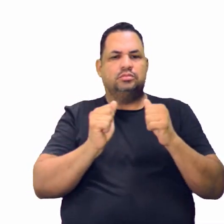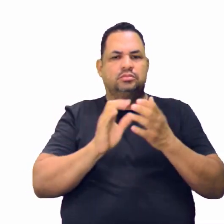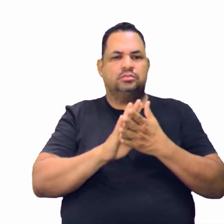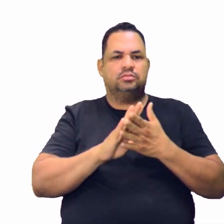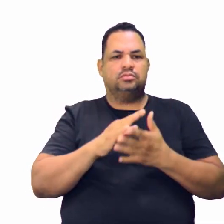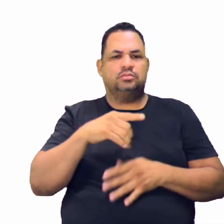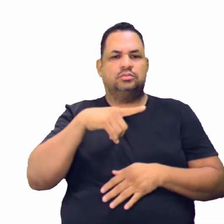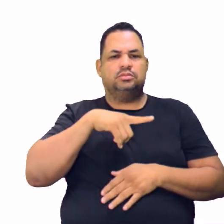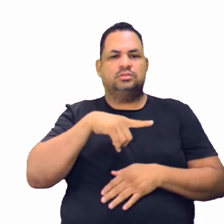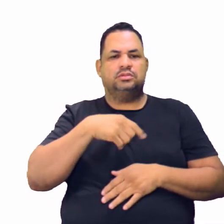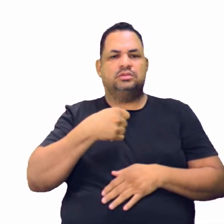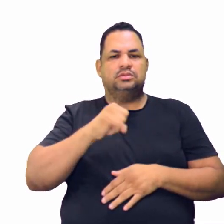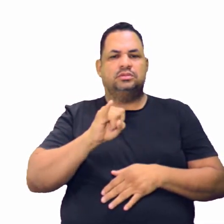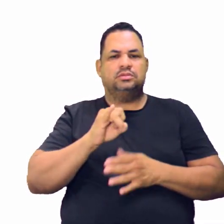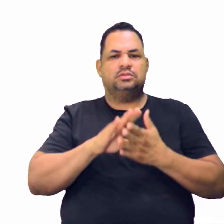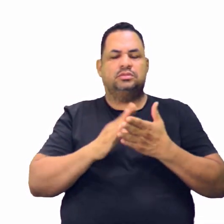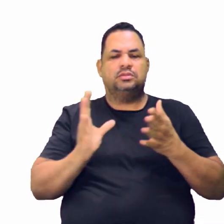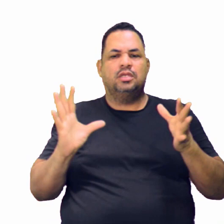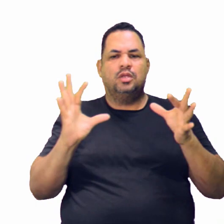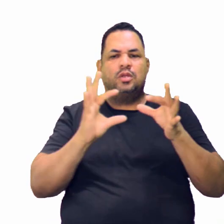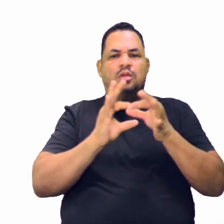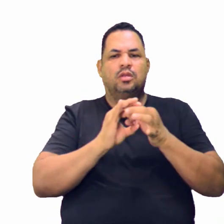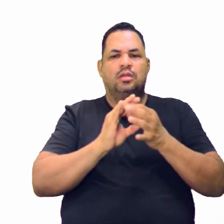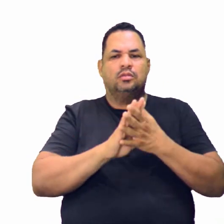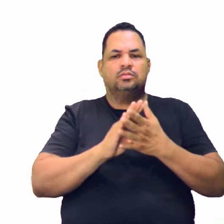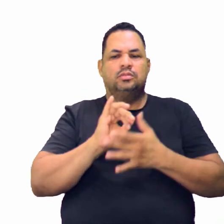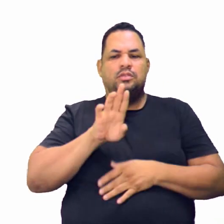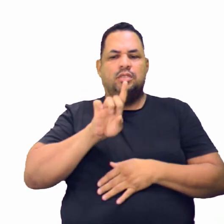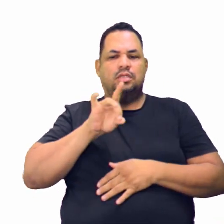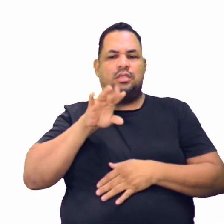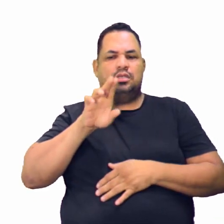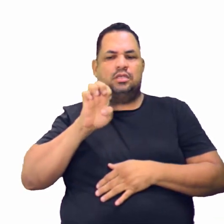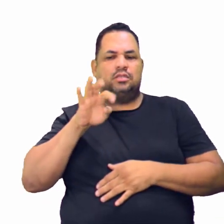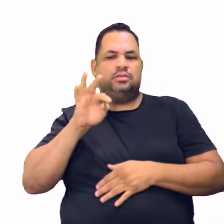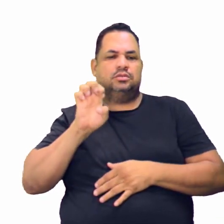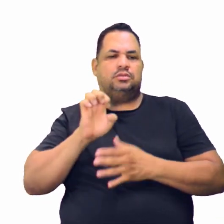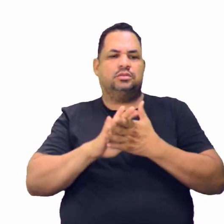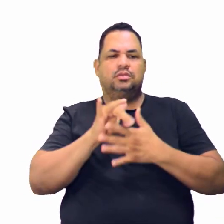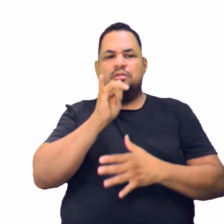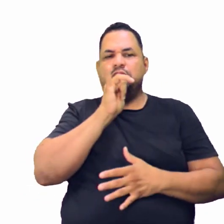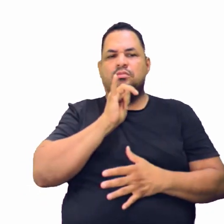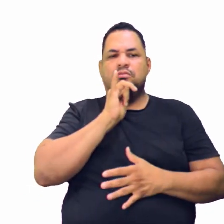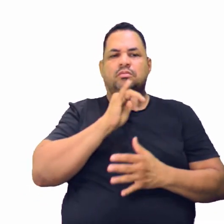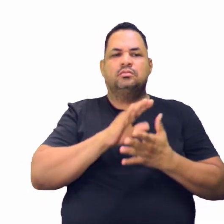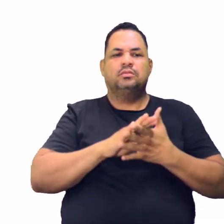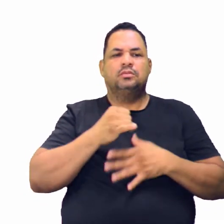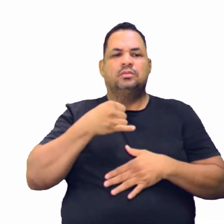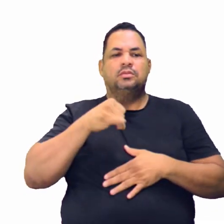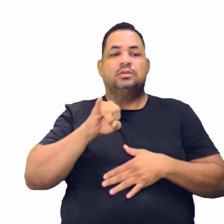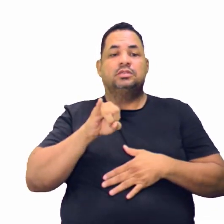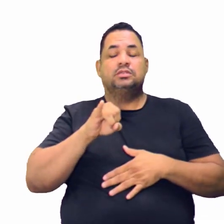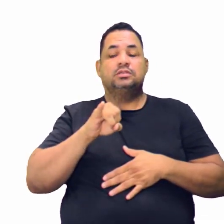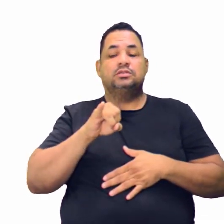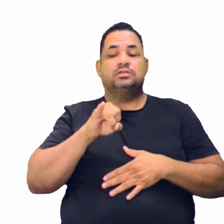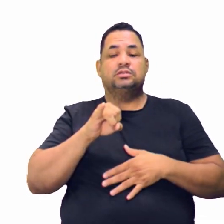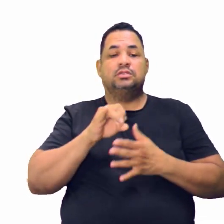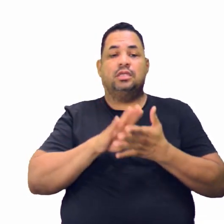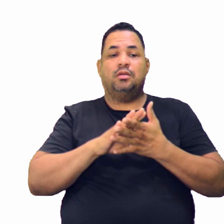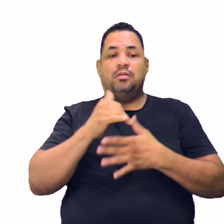caso se ser conjunção integrante, tá certo? Olha aqui o exemplo. Se não